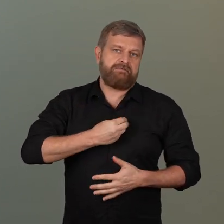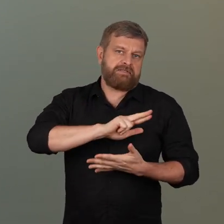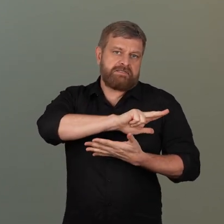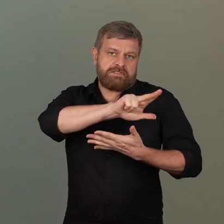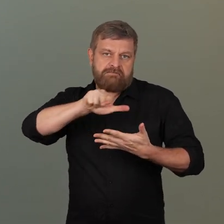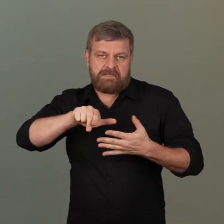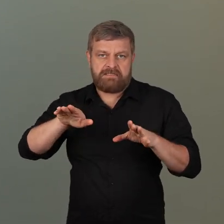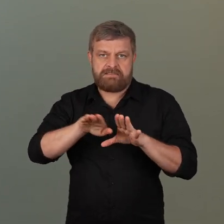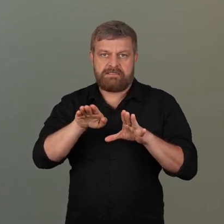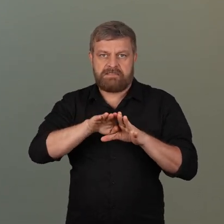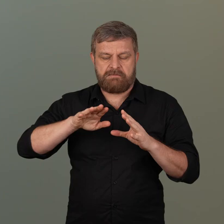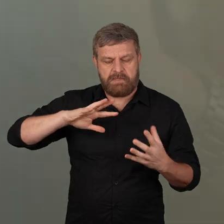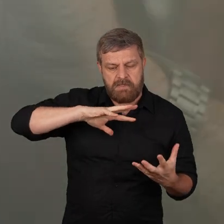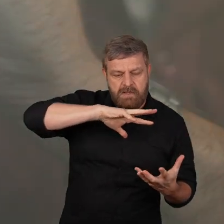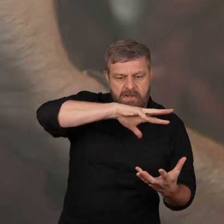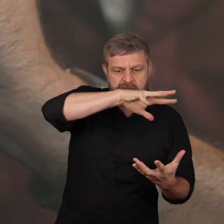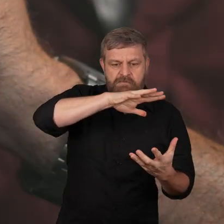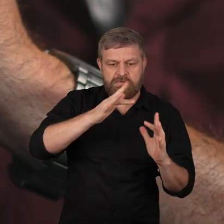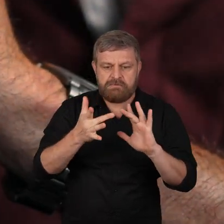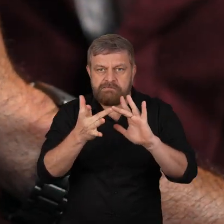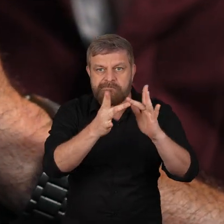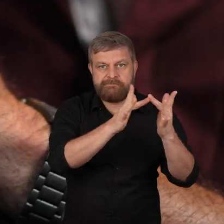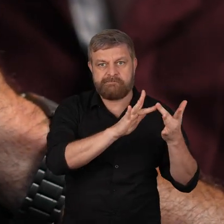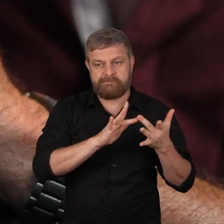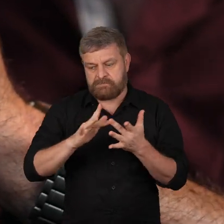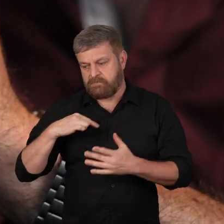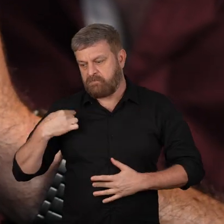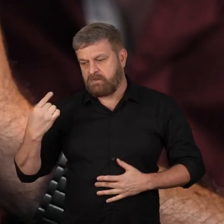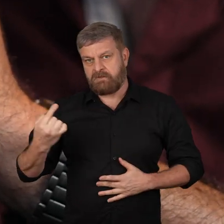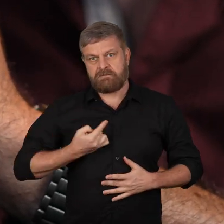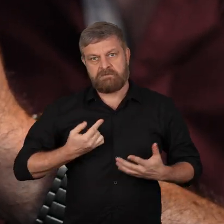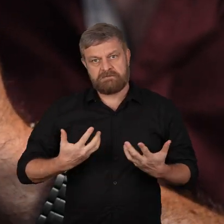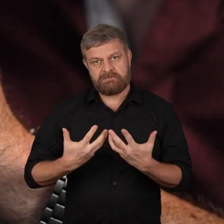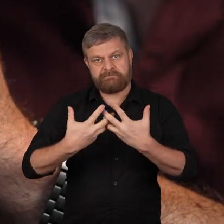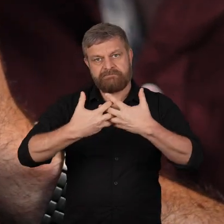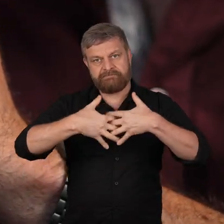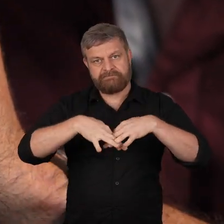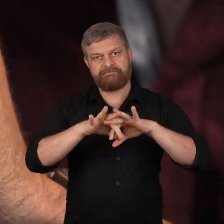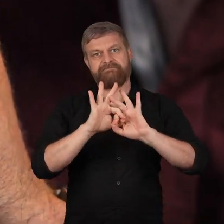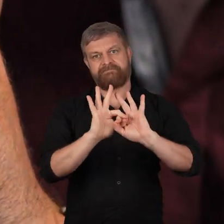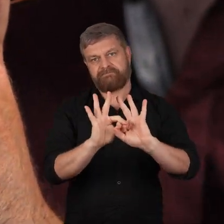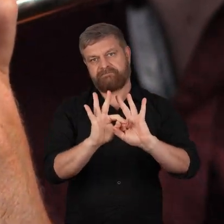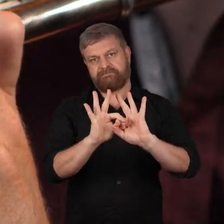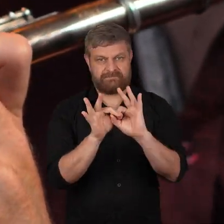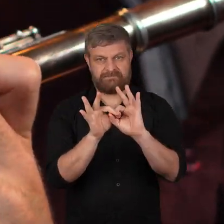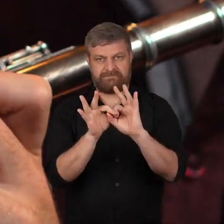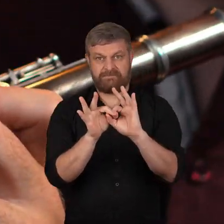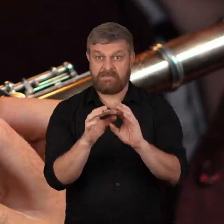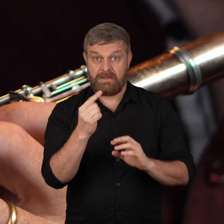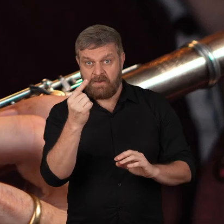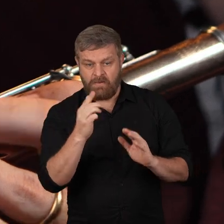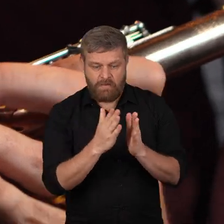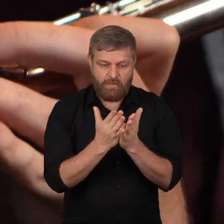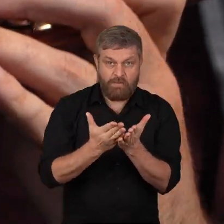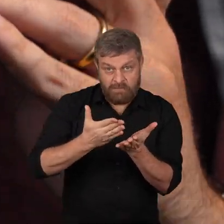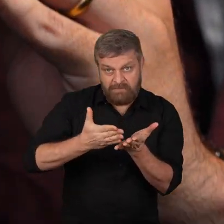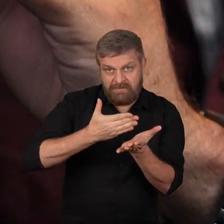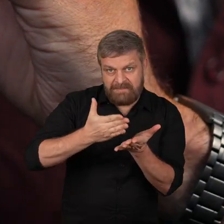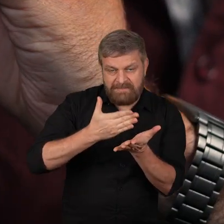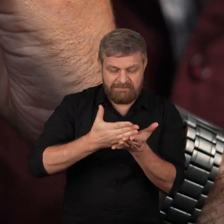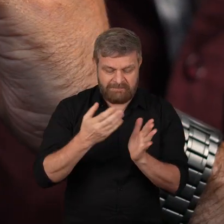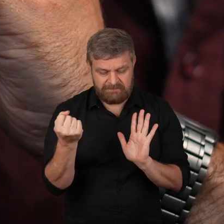ao cosmos, que todos e tudo estamos conectados. Mãos apertam as teclas da flauta. E um livro